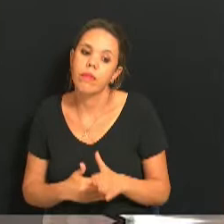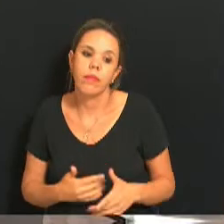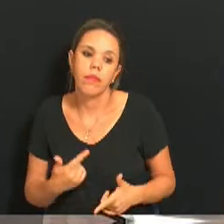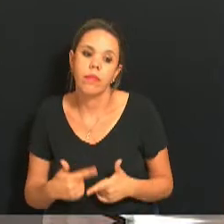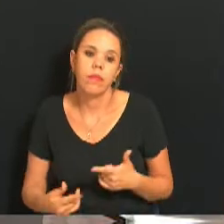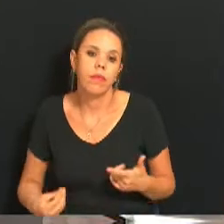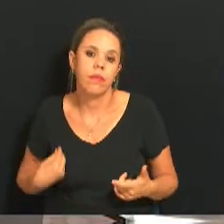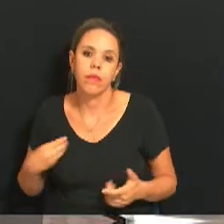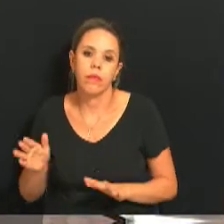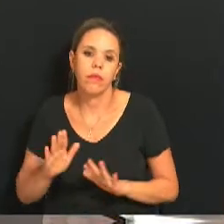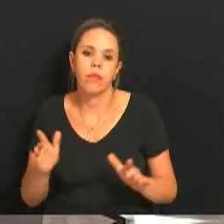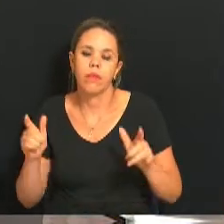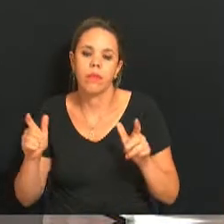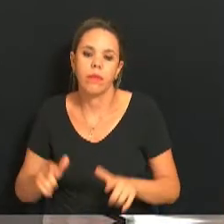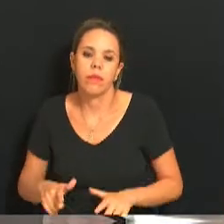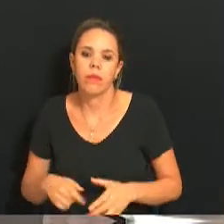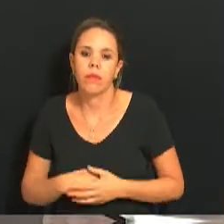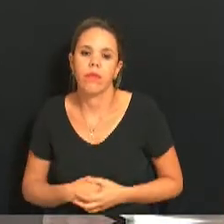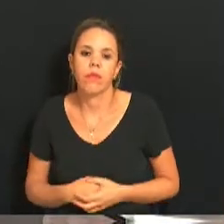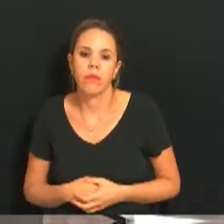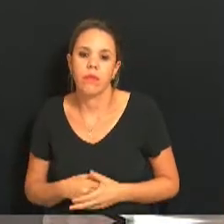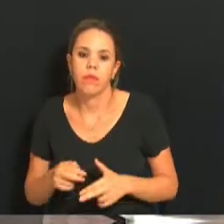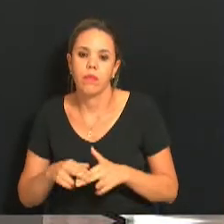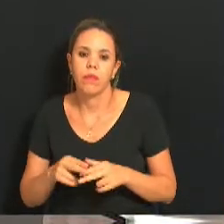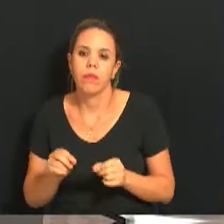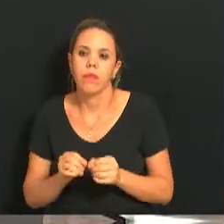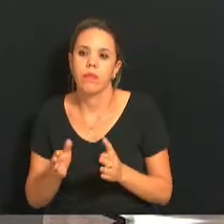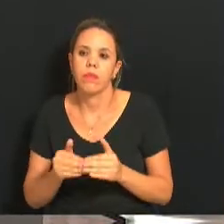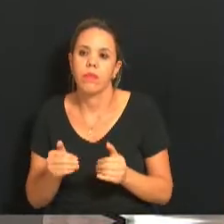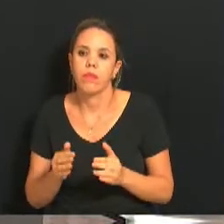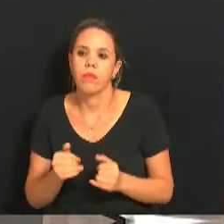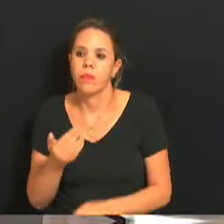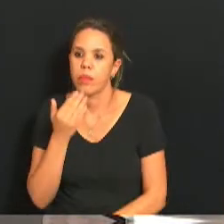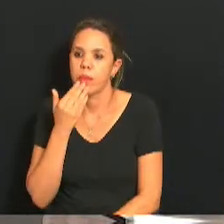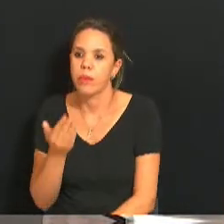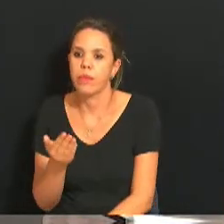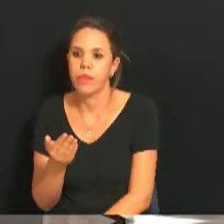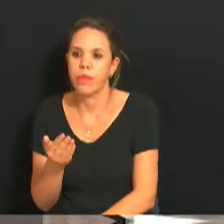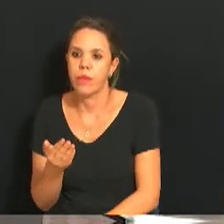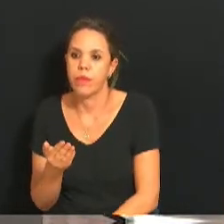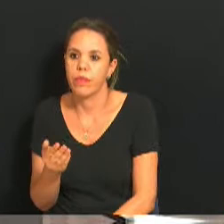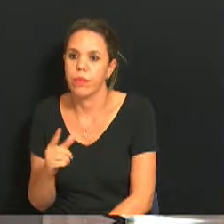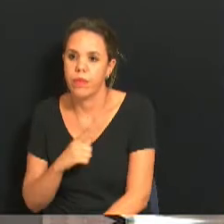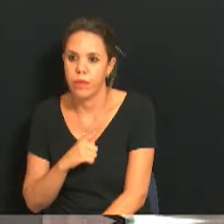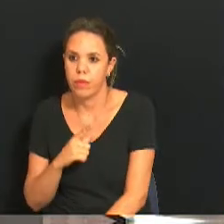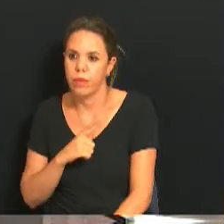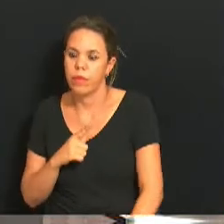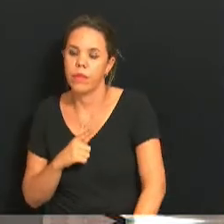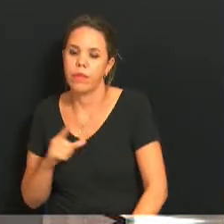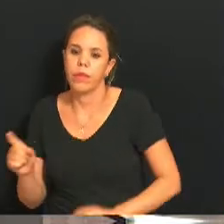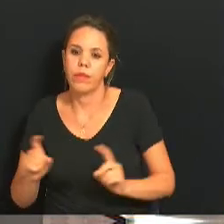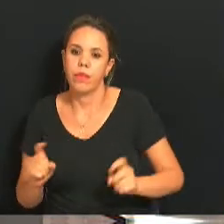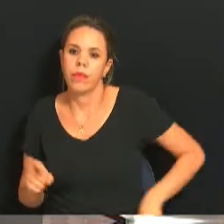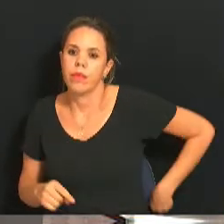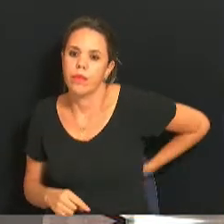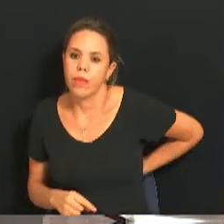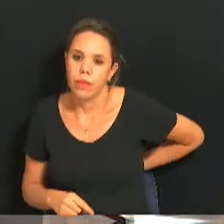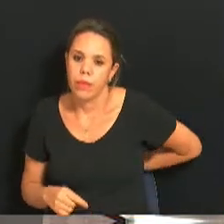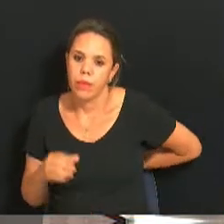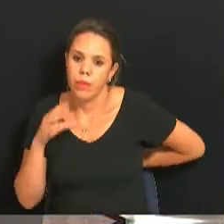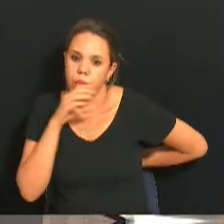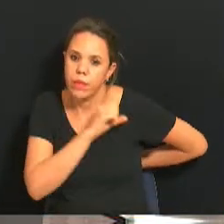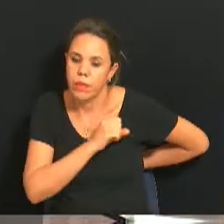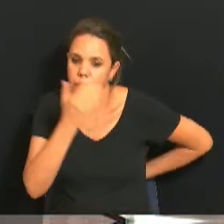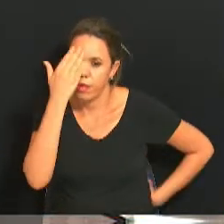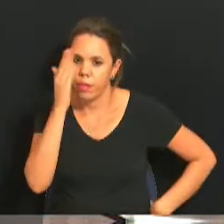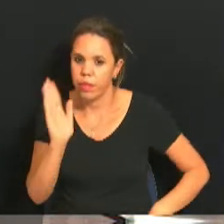o espaço nebuloso é por isso que nós pedimos inclusive e ouvir essa reunião de imediato e já